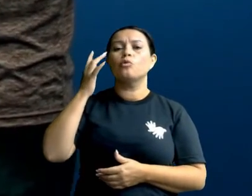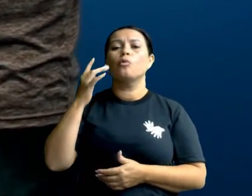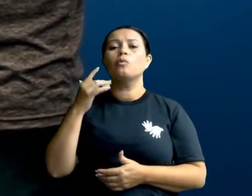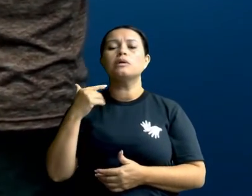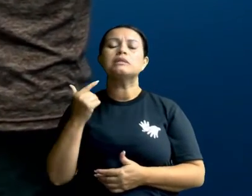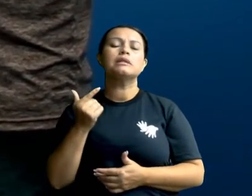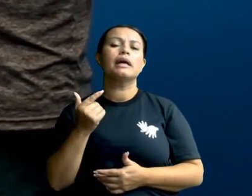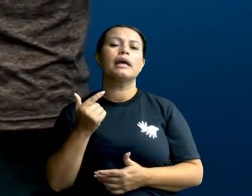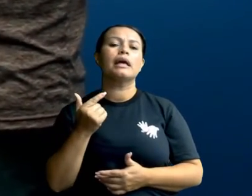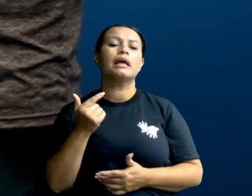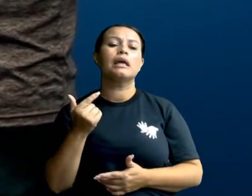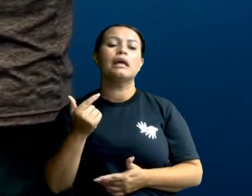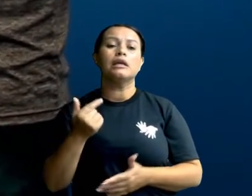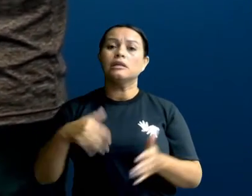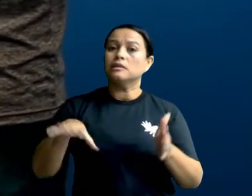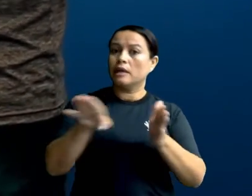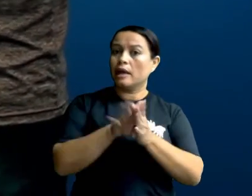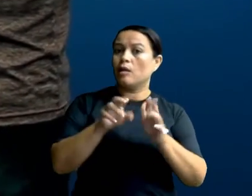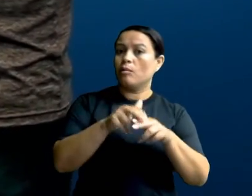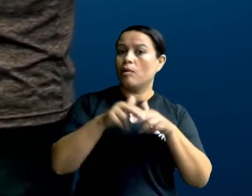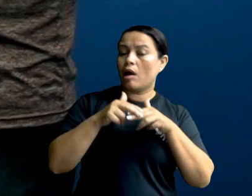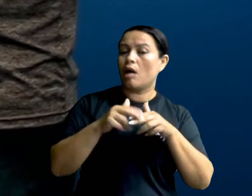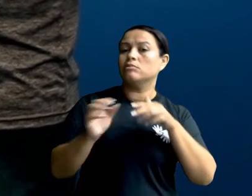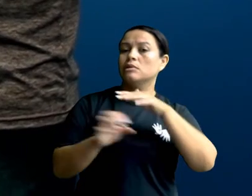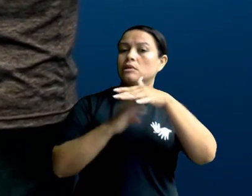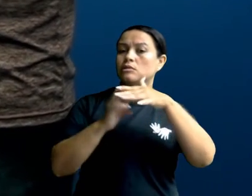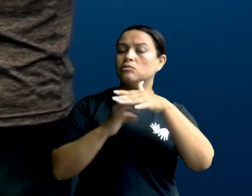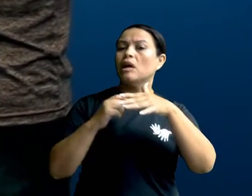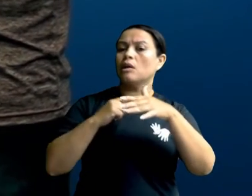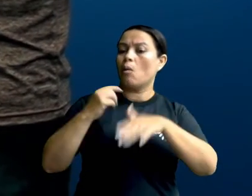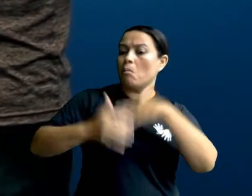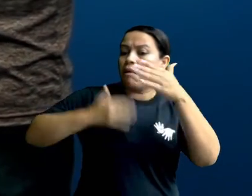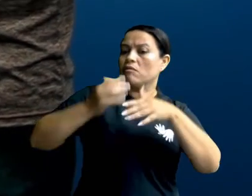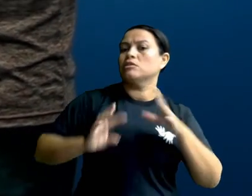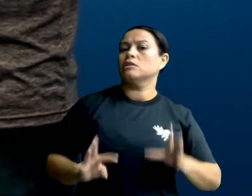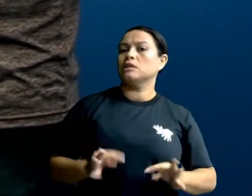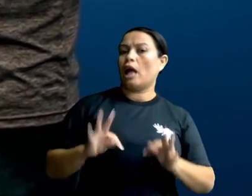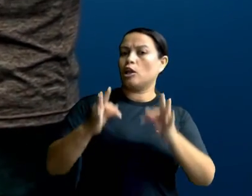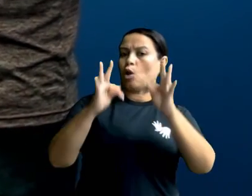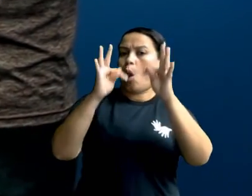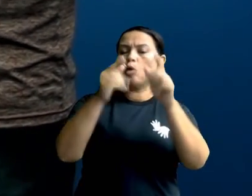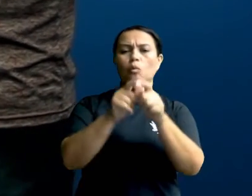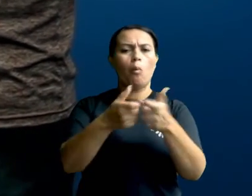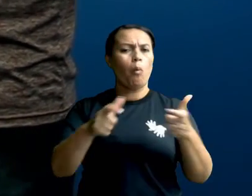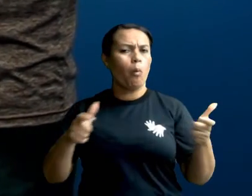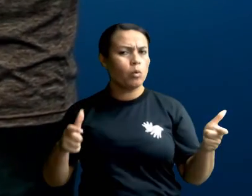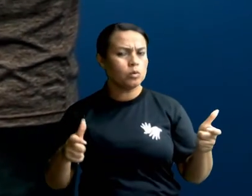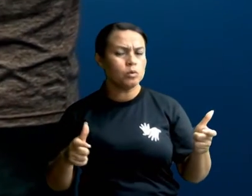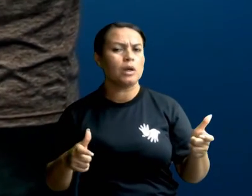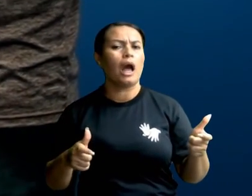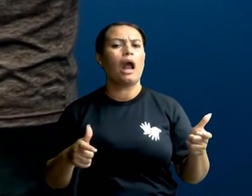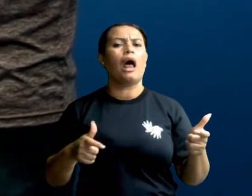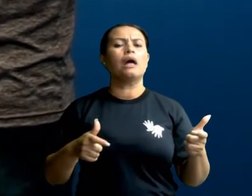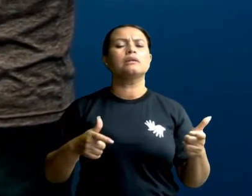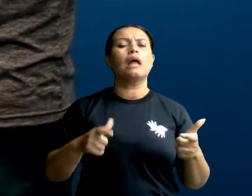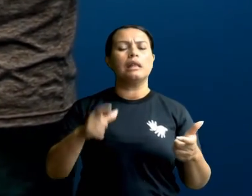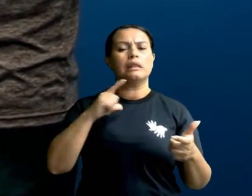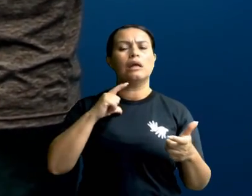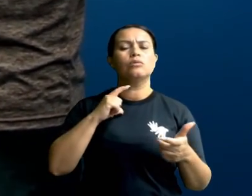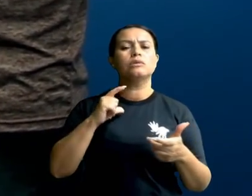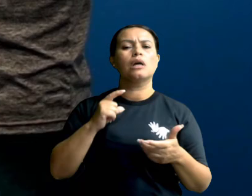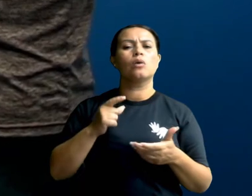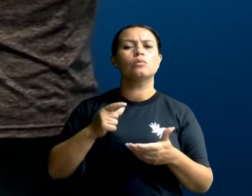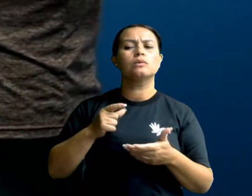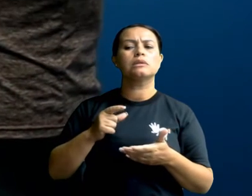pela indústria, vai ter um avanço tecnológico muito grande, né? Do seu resultado dos seus